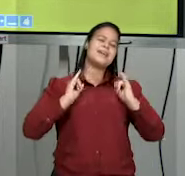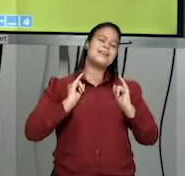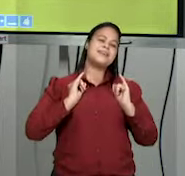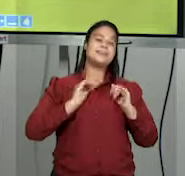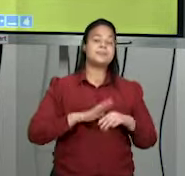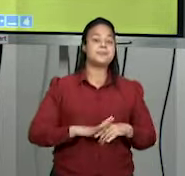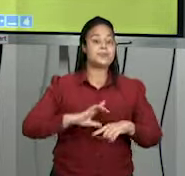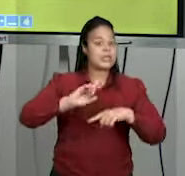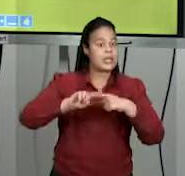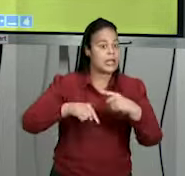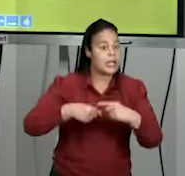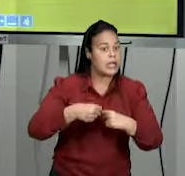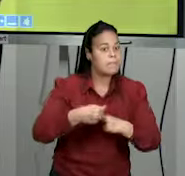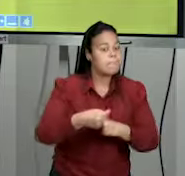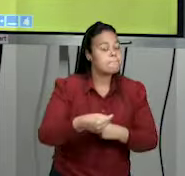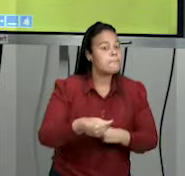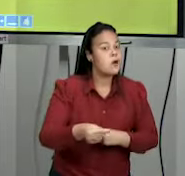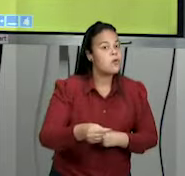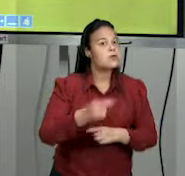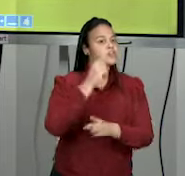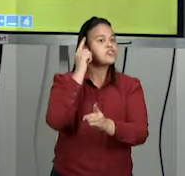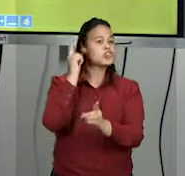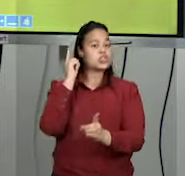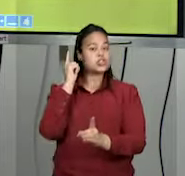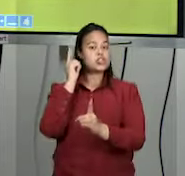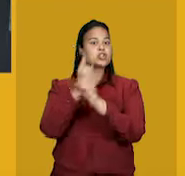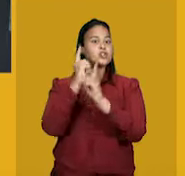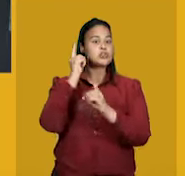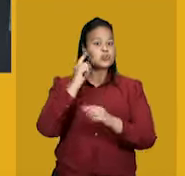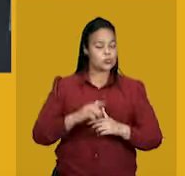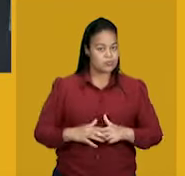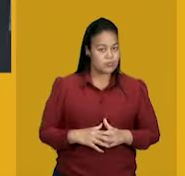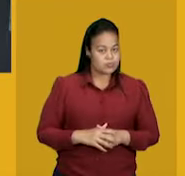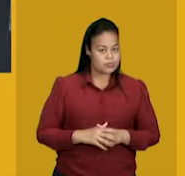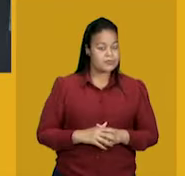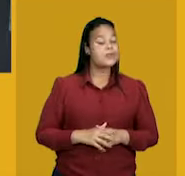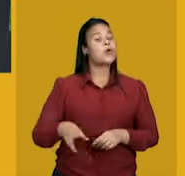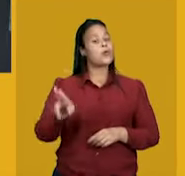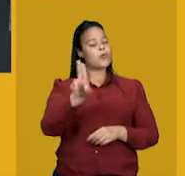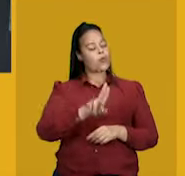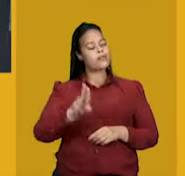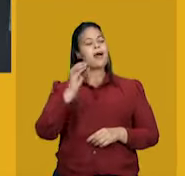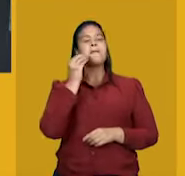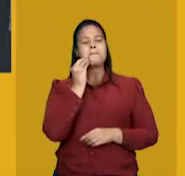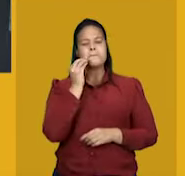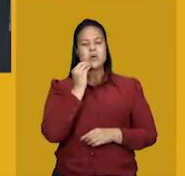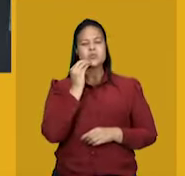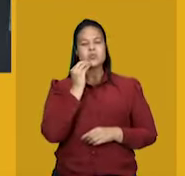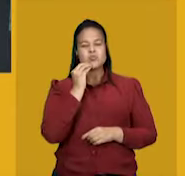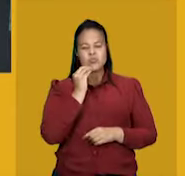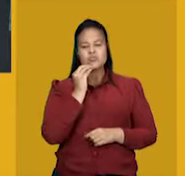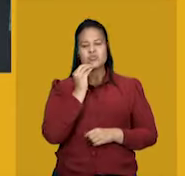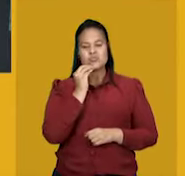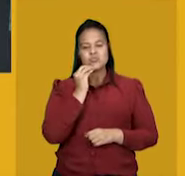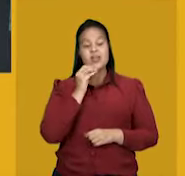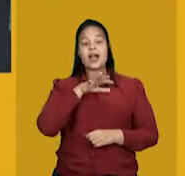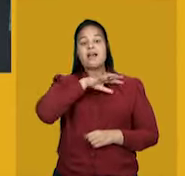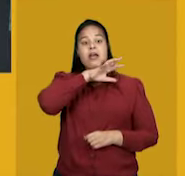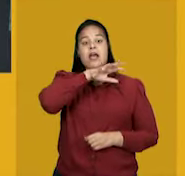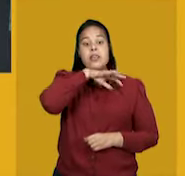Mais tarde, ele descobriu que poderia usar também a força animal.